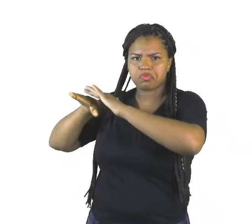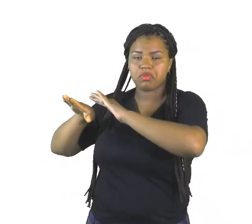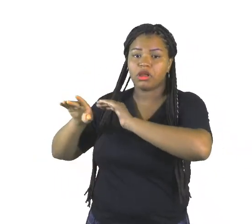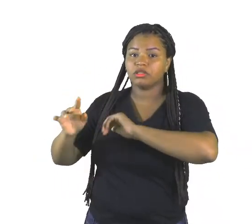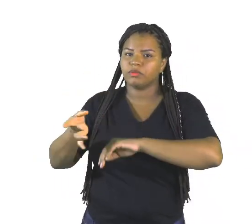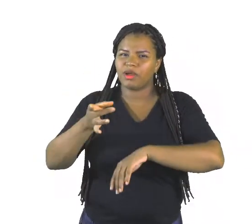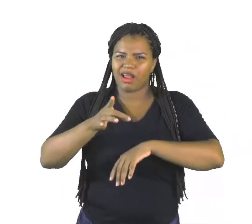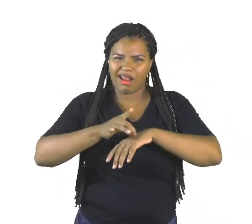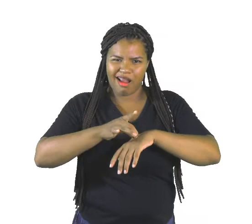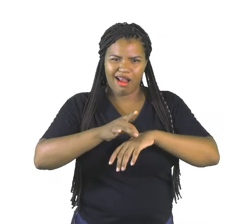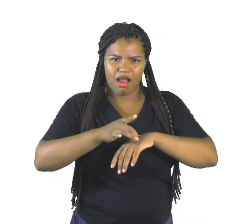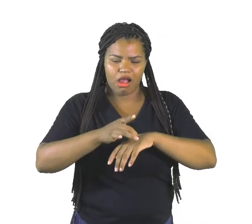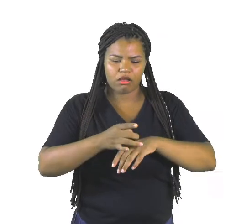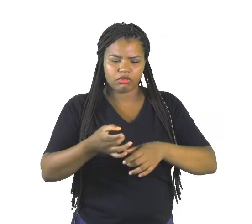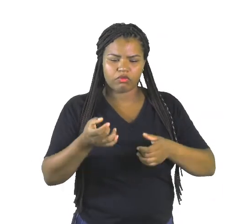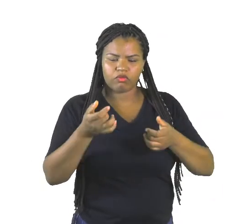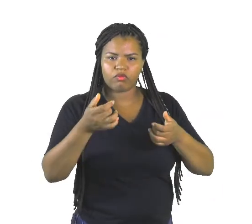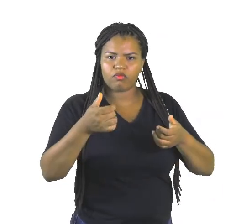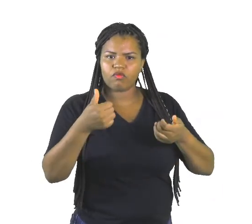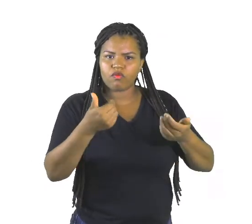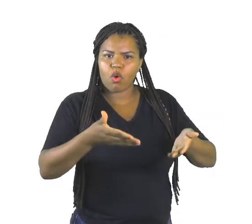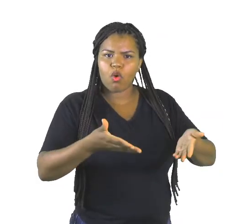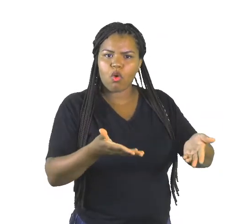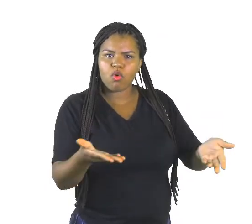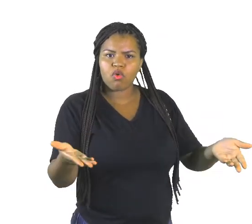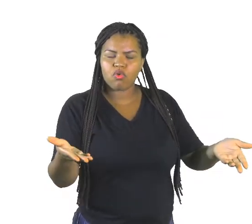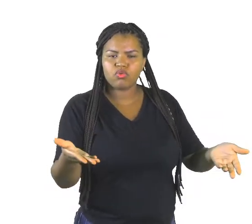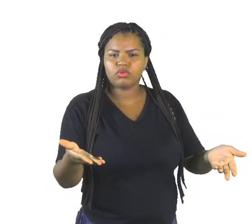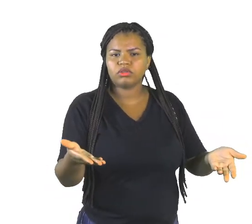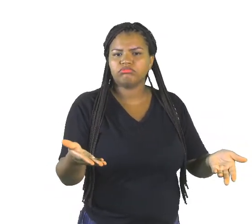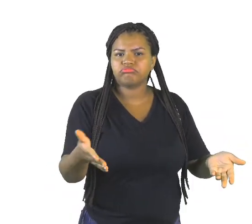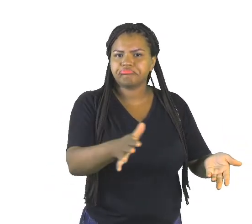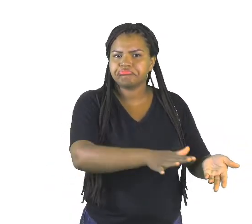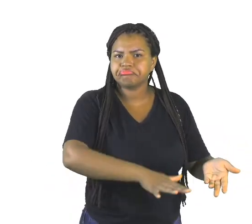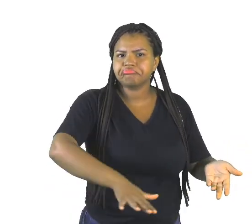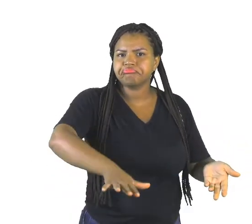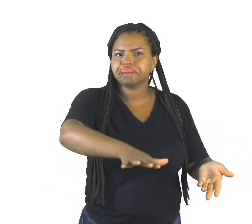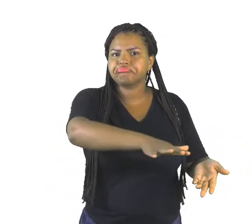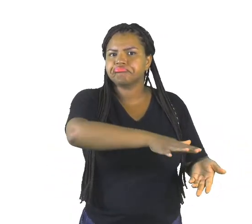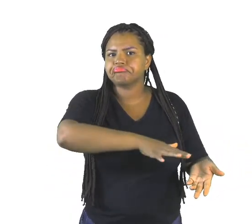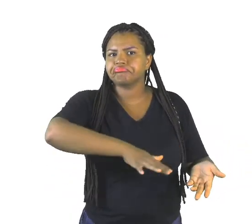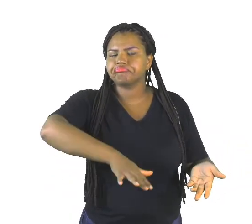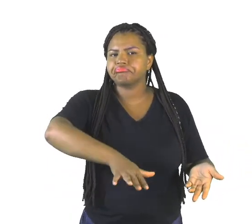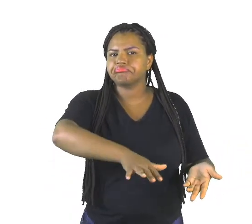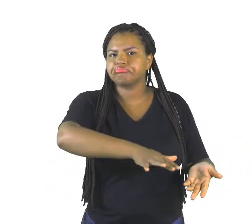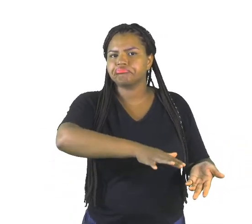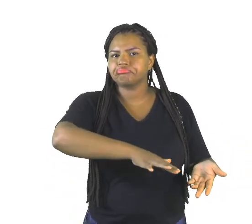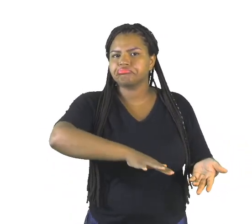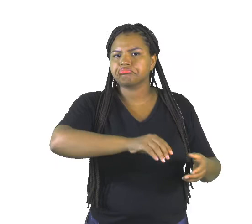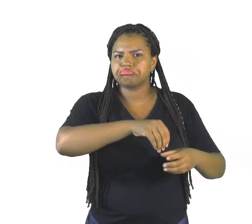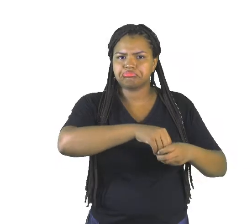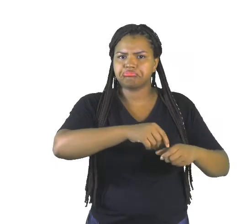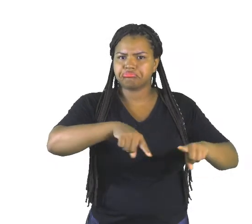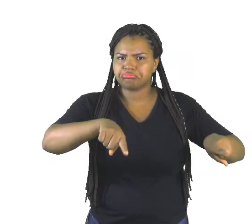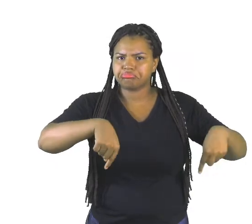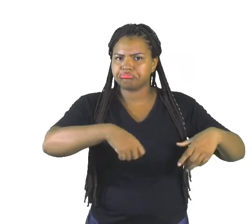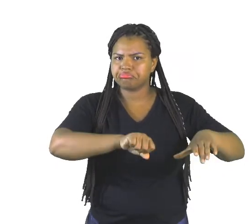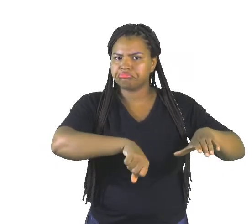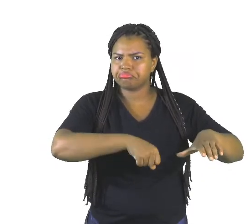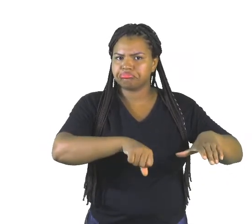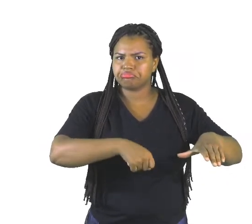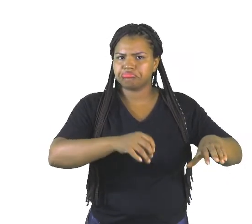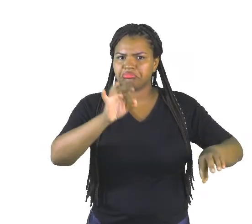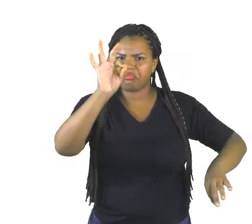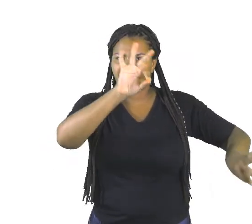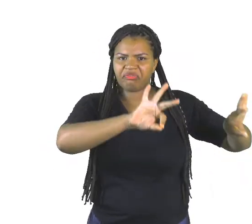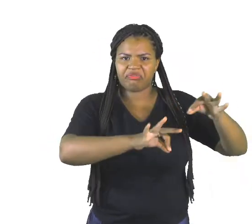deixa exposta, né, no meio ambiente ali, na nossa cozinha e tal, tanto moscas como